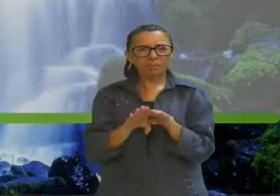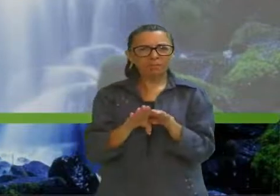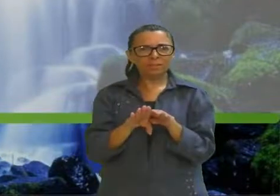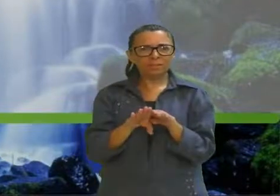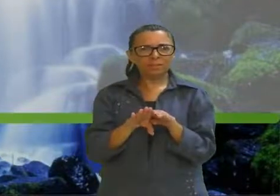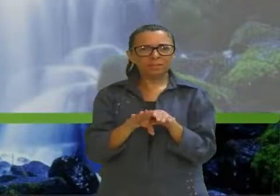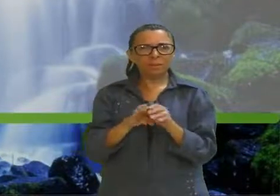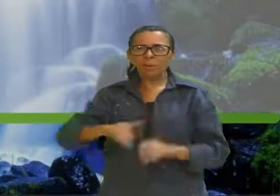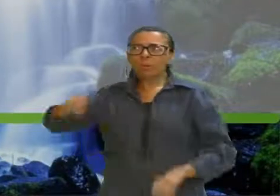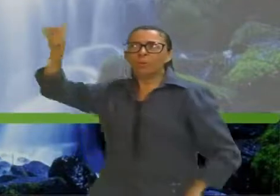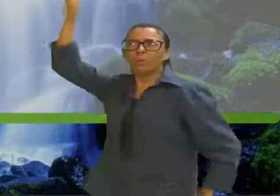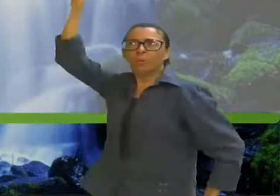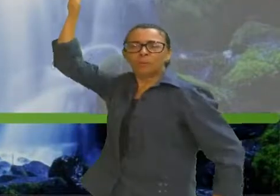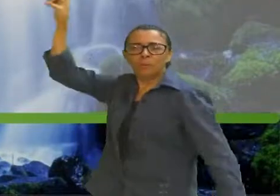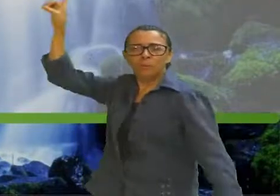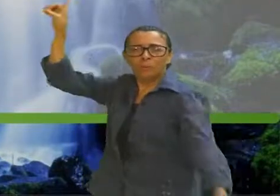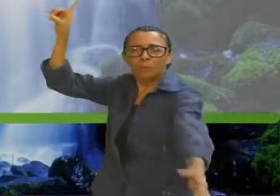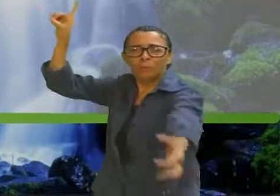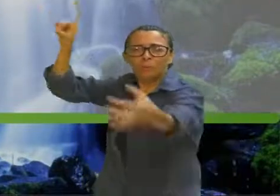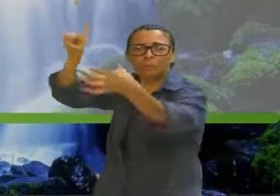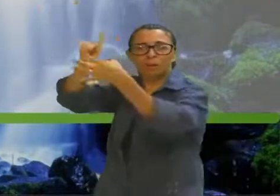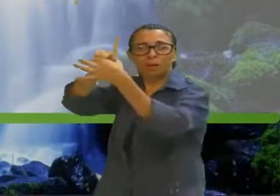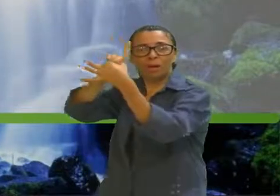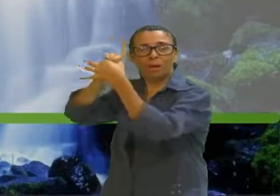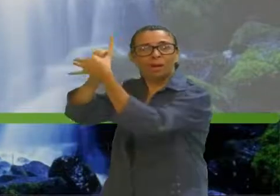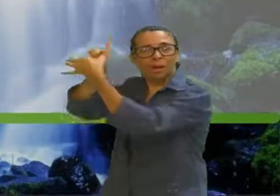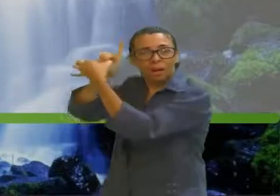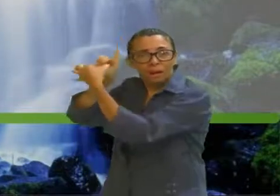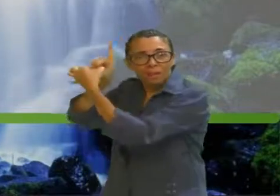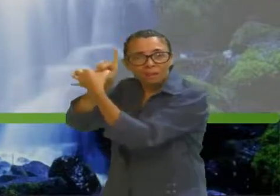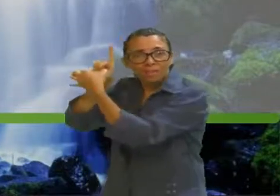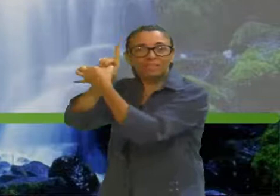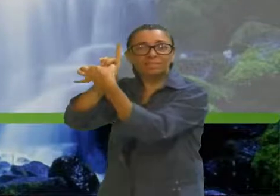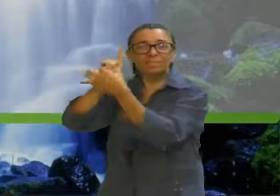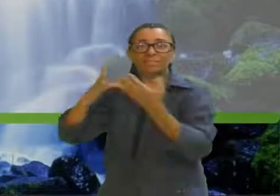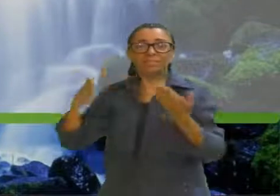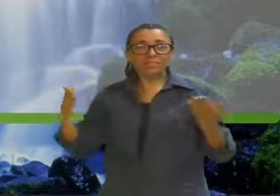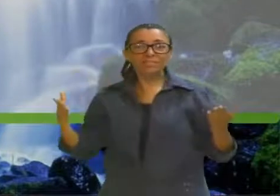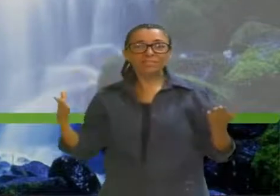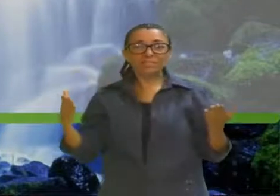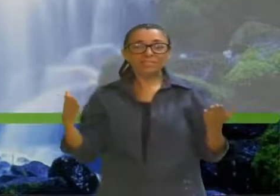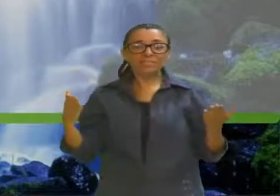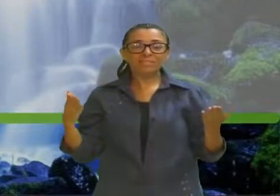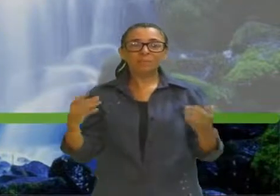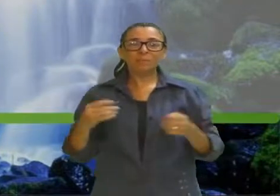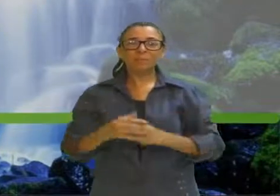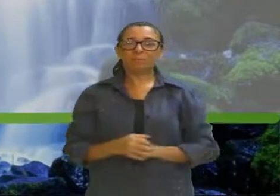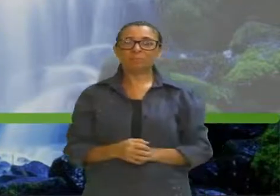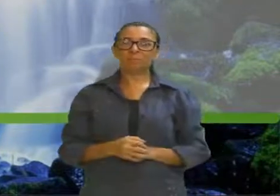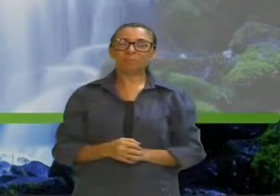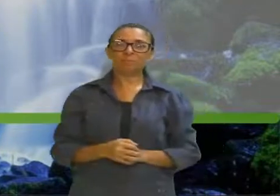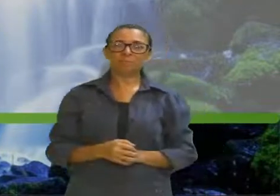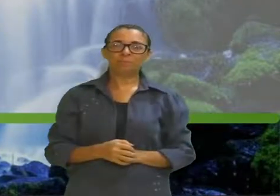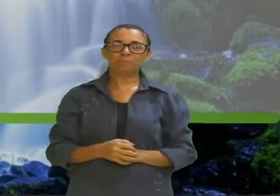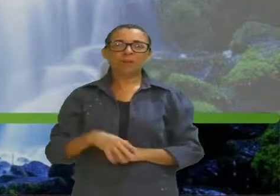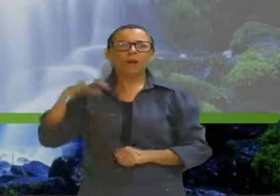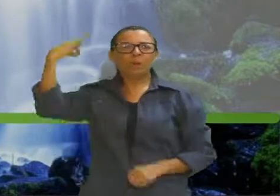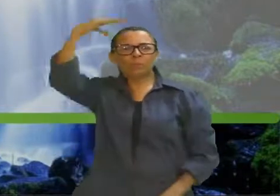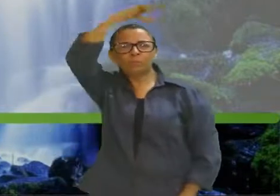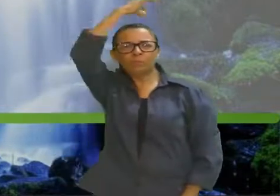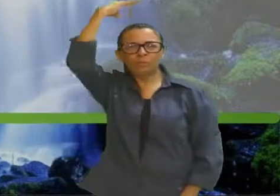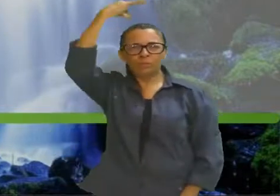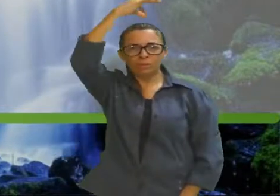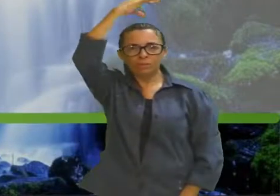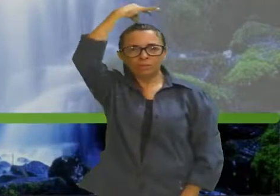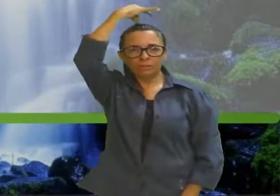para que Deus possa, através da nossa dedicação e da ajuda do Espírito Santo, nós alinharmos